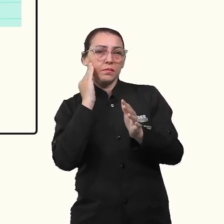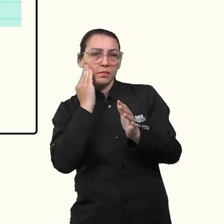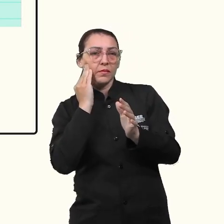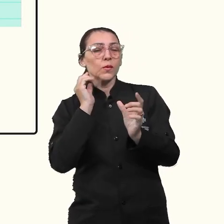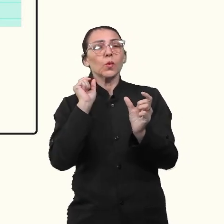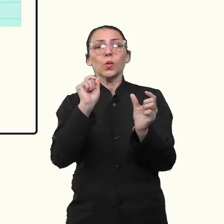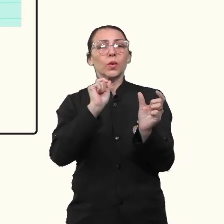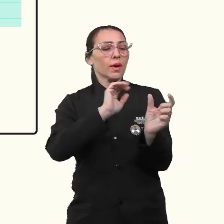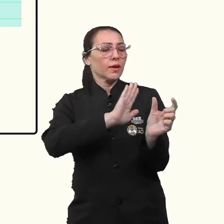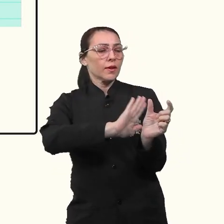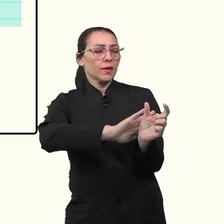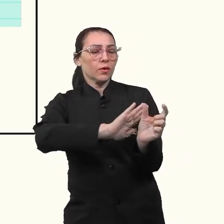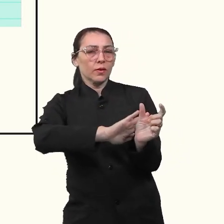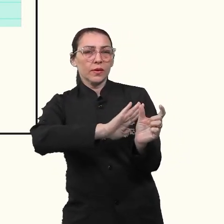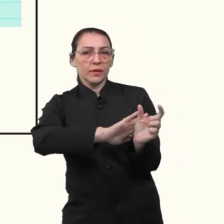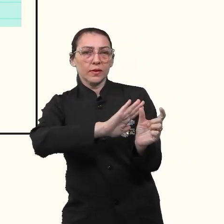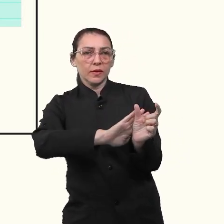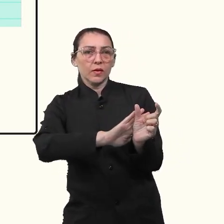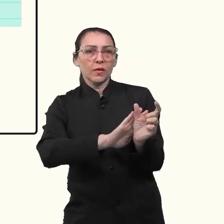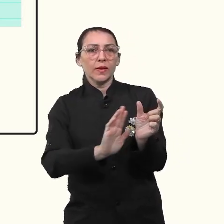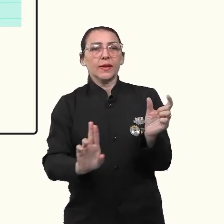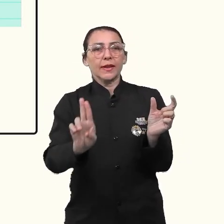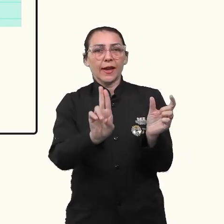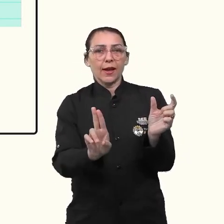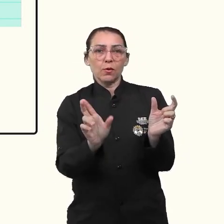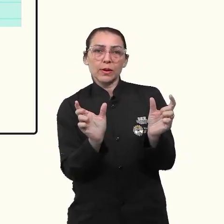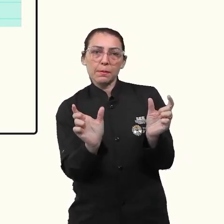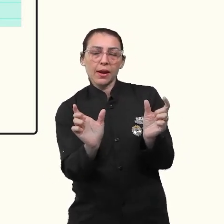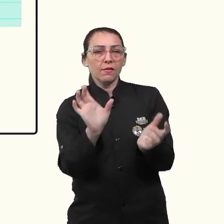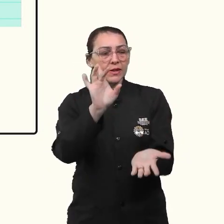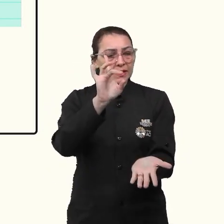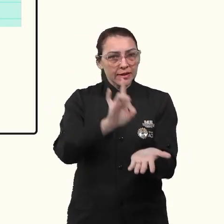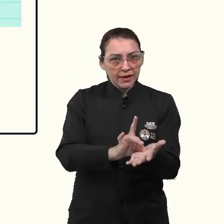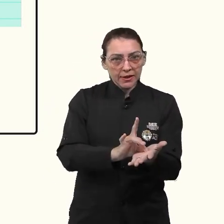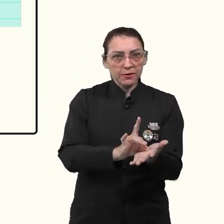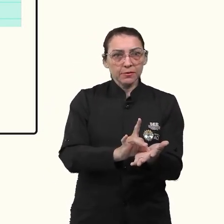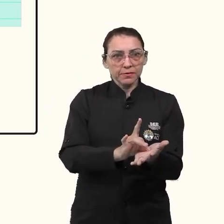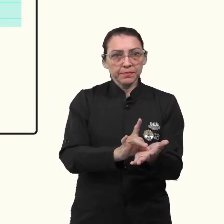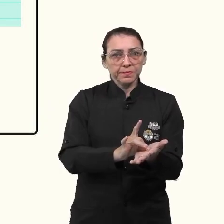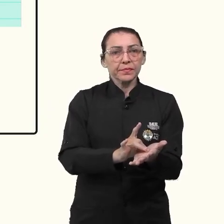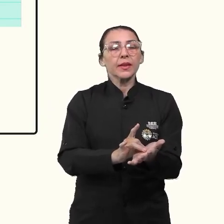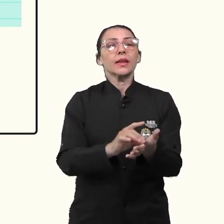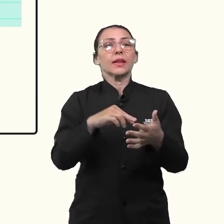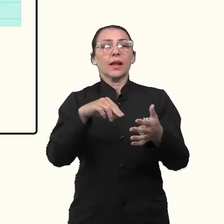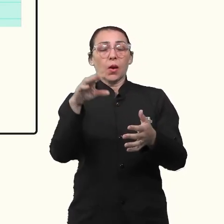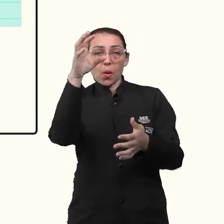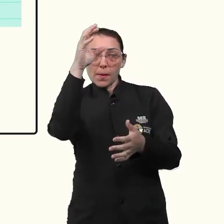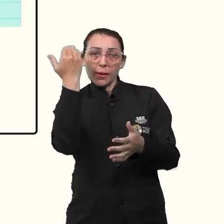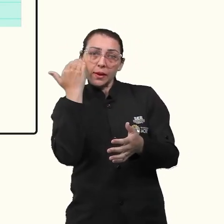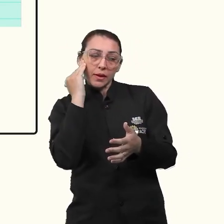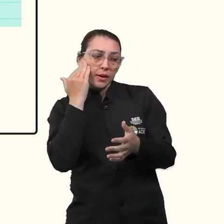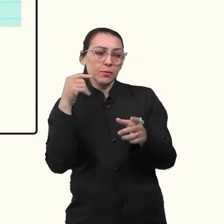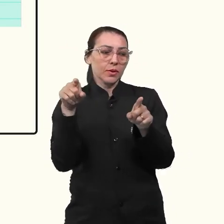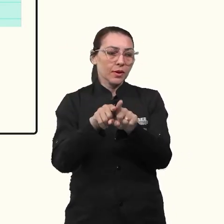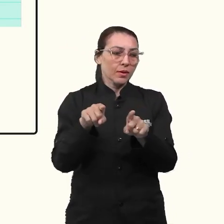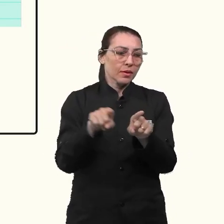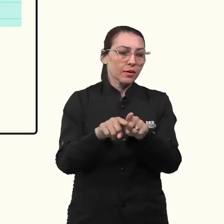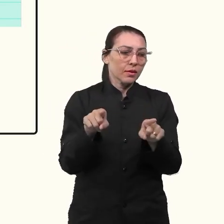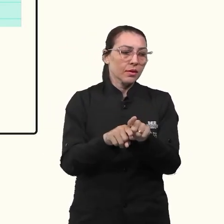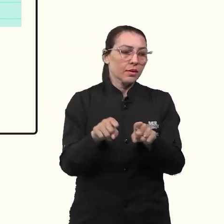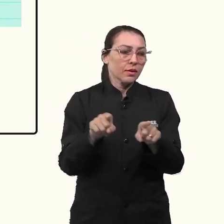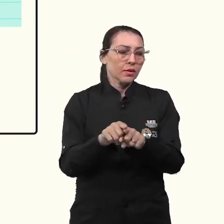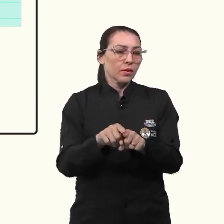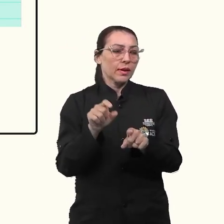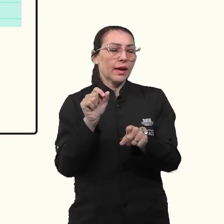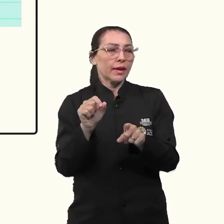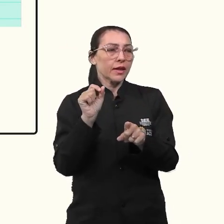o que seria denotação, que é o sentido literal objetivo, compreendemos também o que